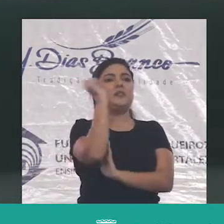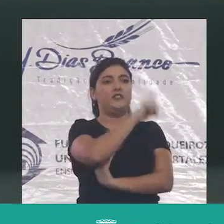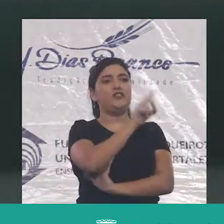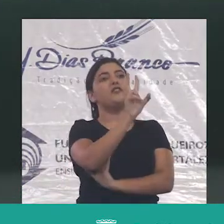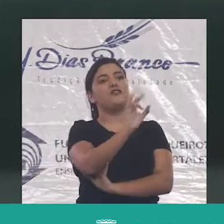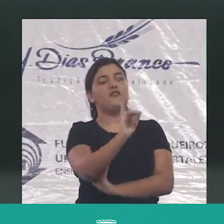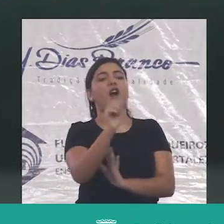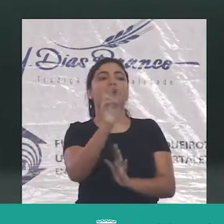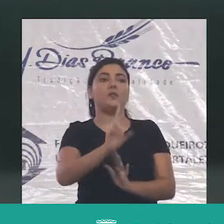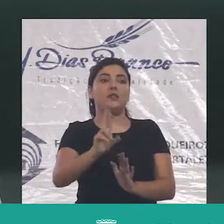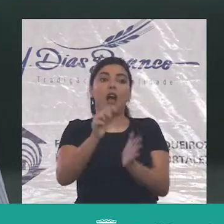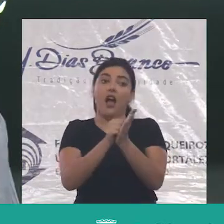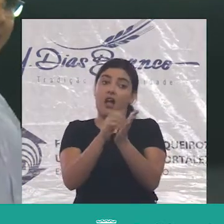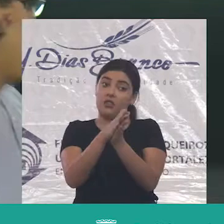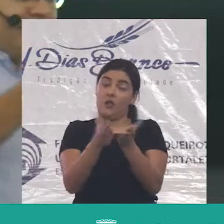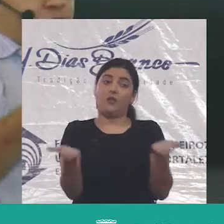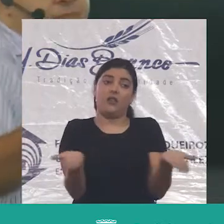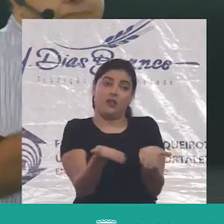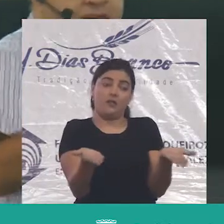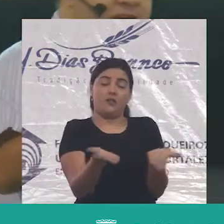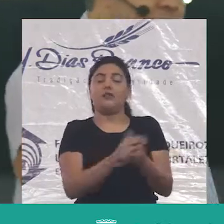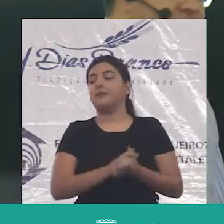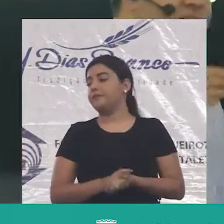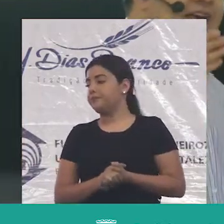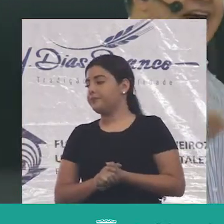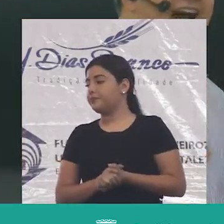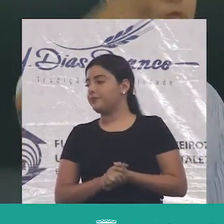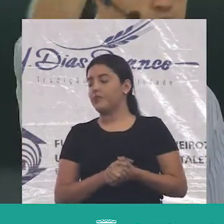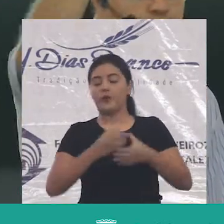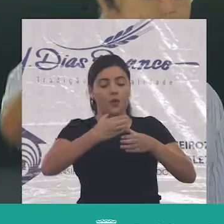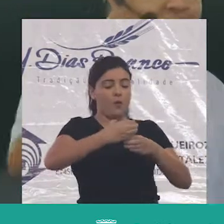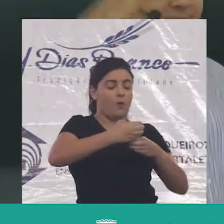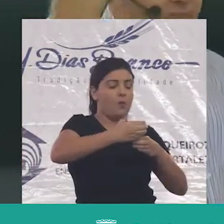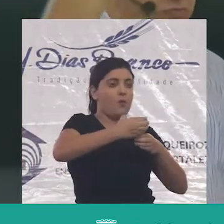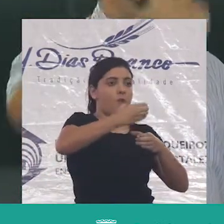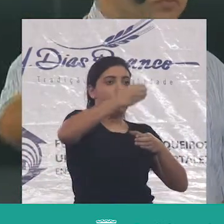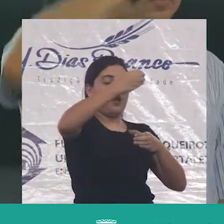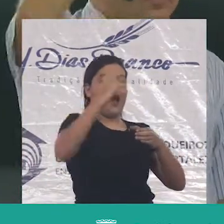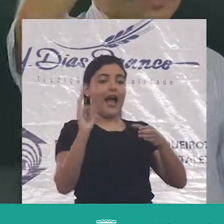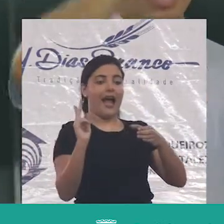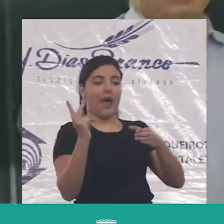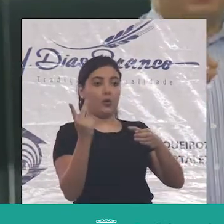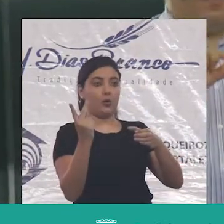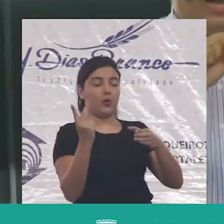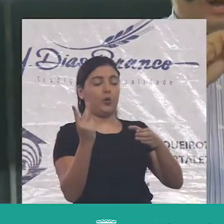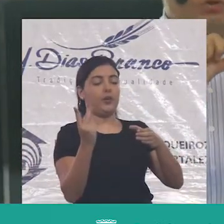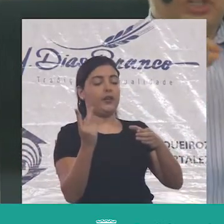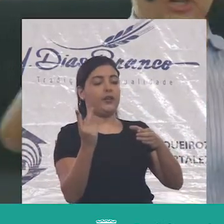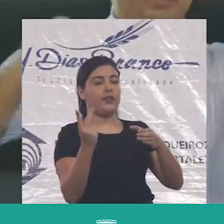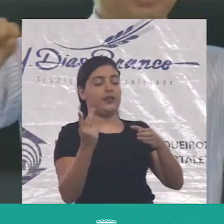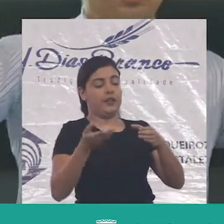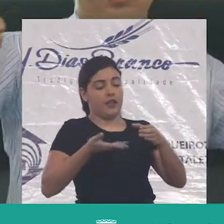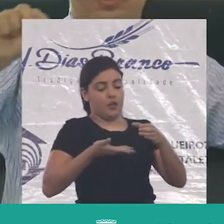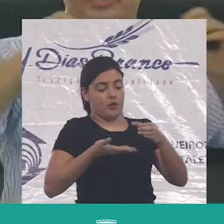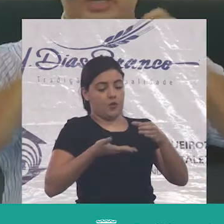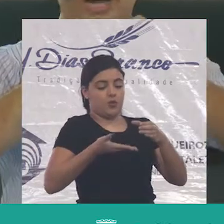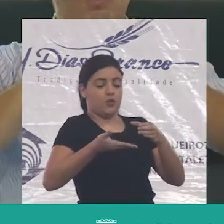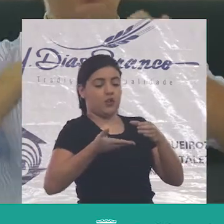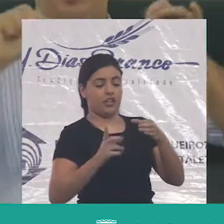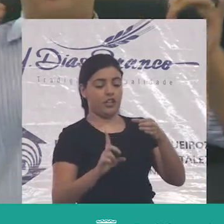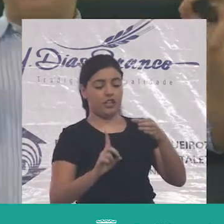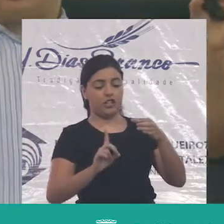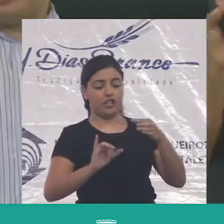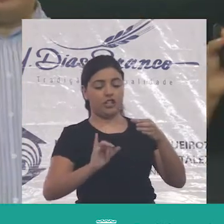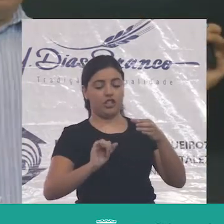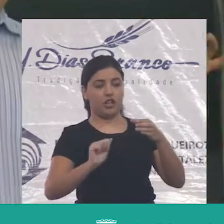vocês. Cilindro equilátero indica que a altura equivale ao diâmetro, ou seja,